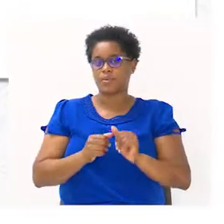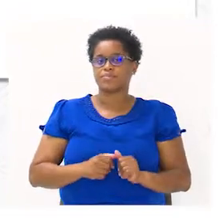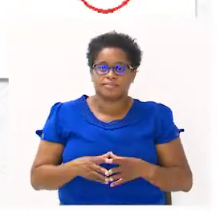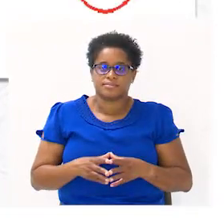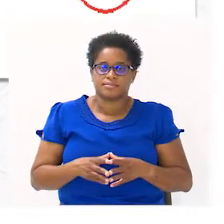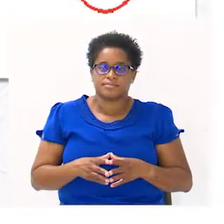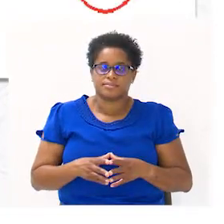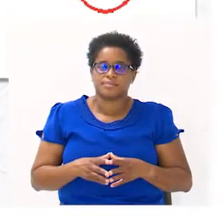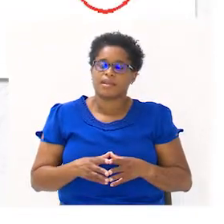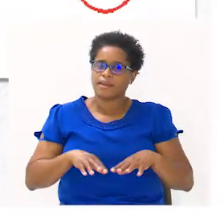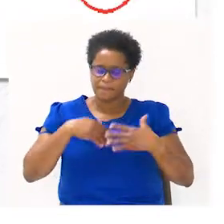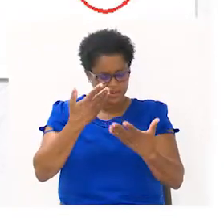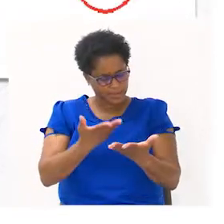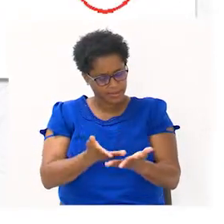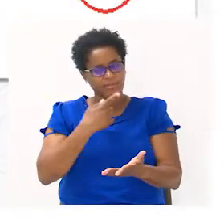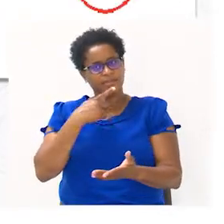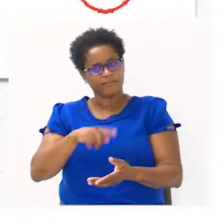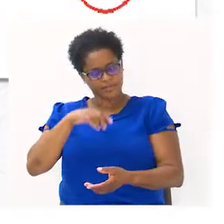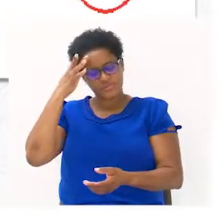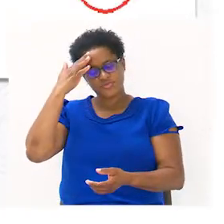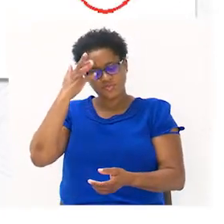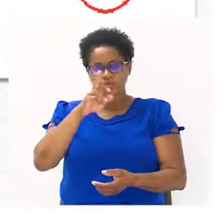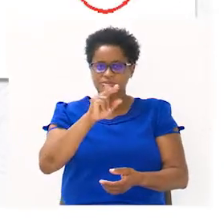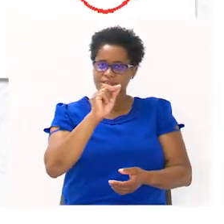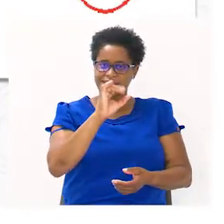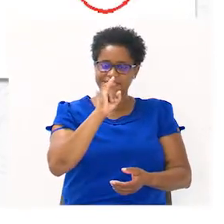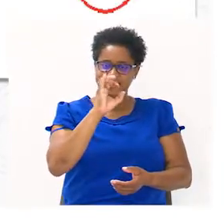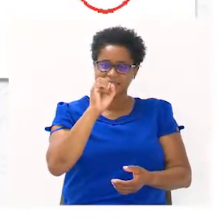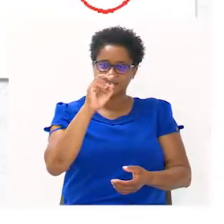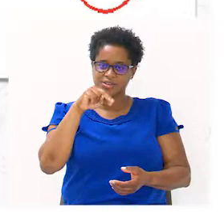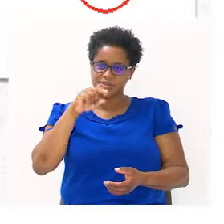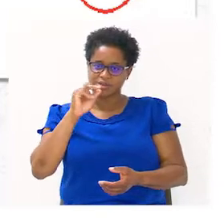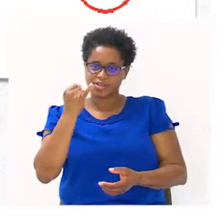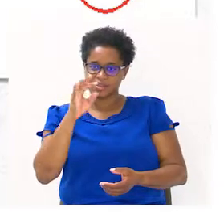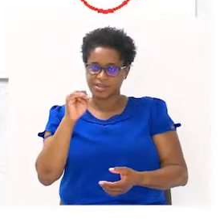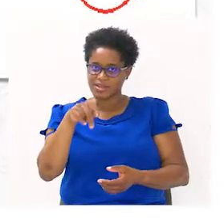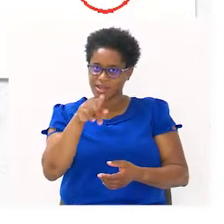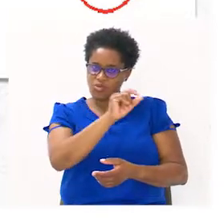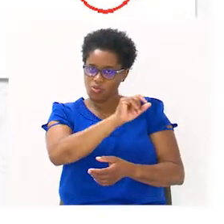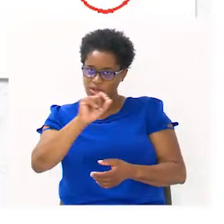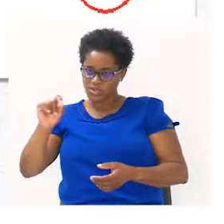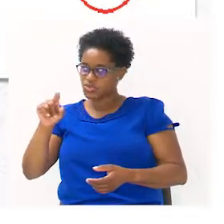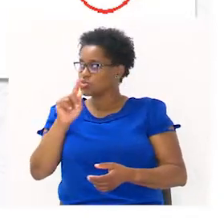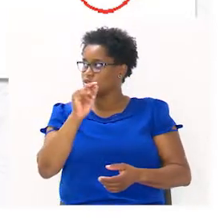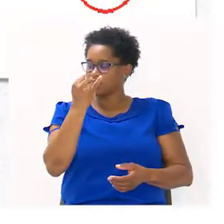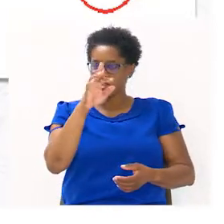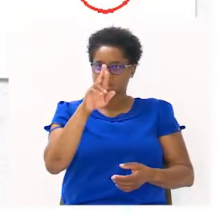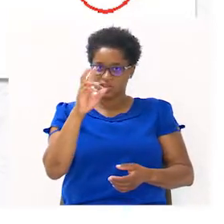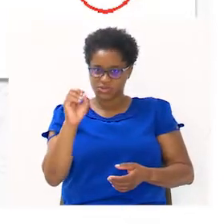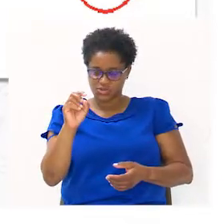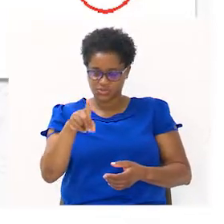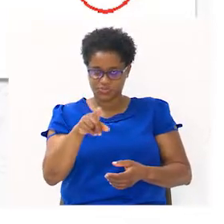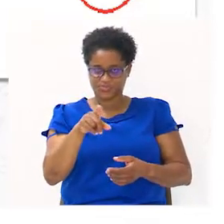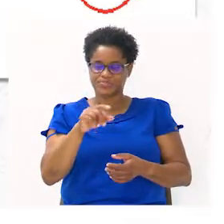temos representação de números racionais no eixo. Então, temos aqui um eixo